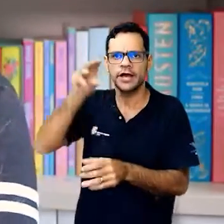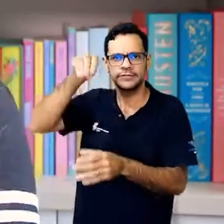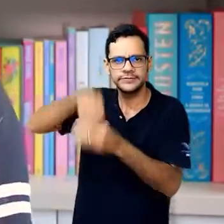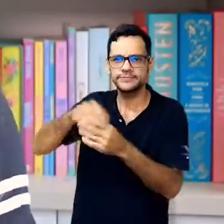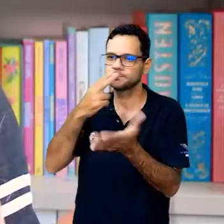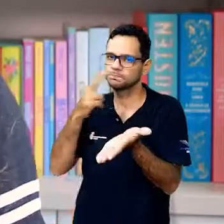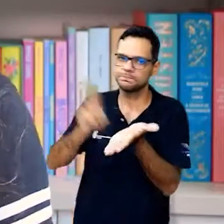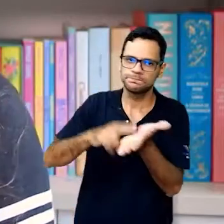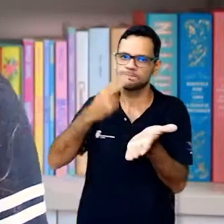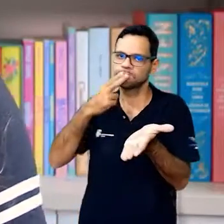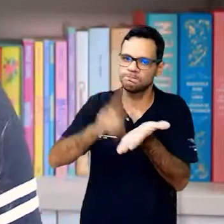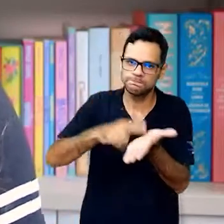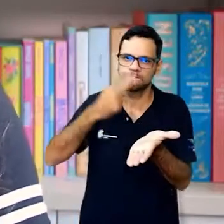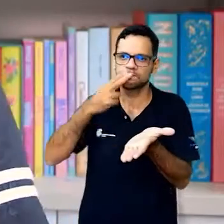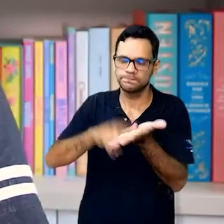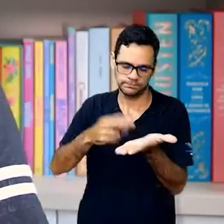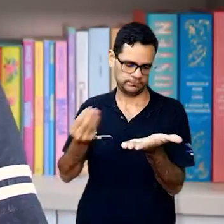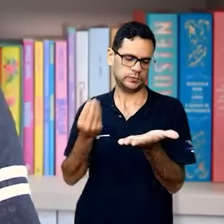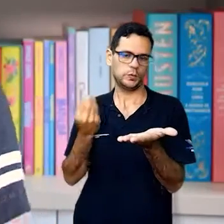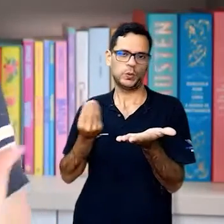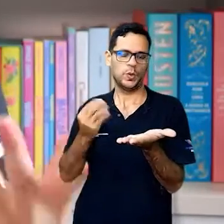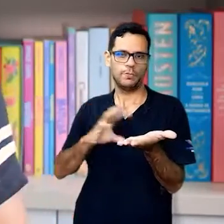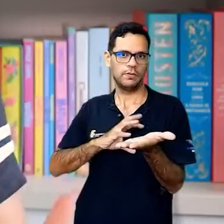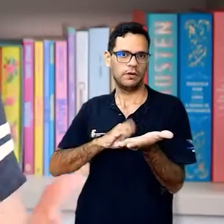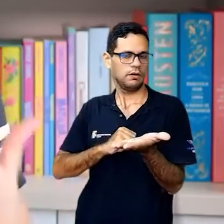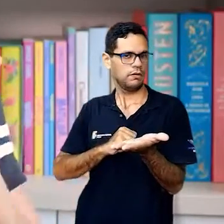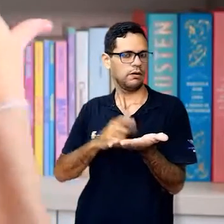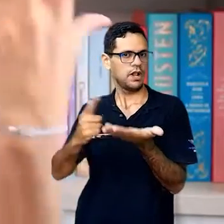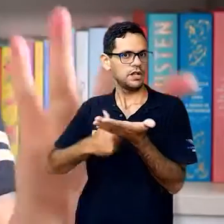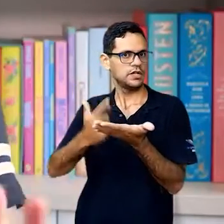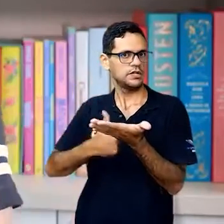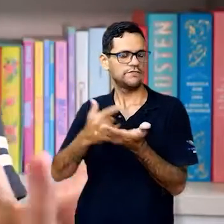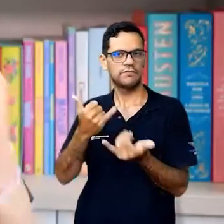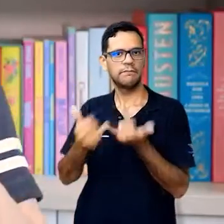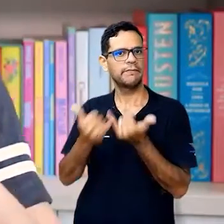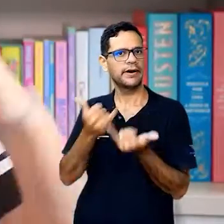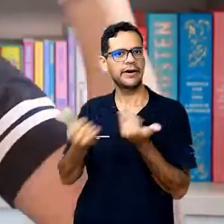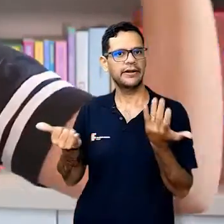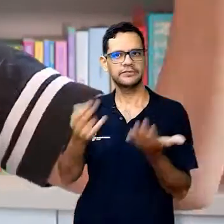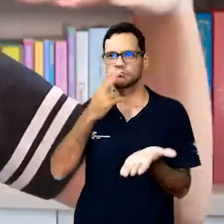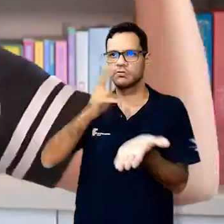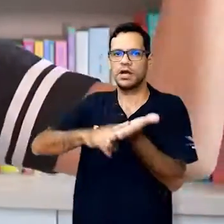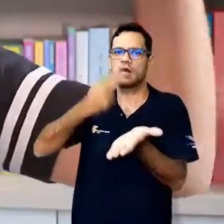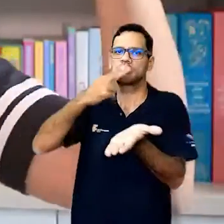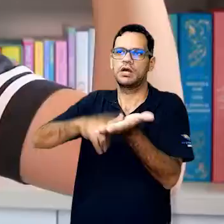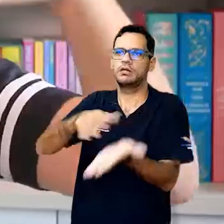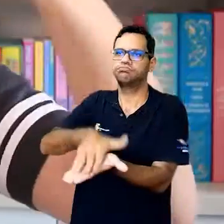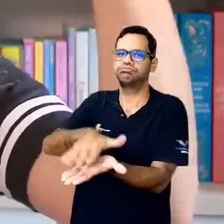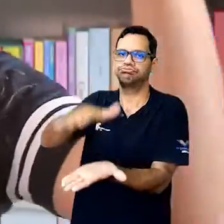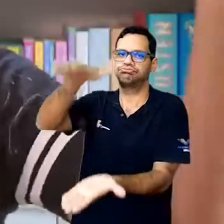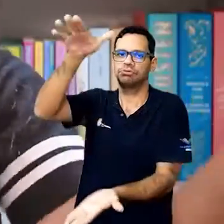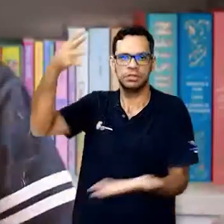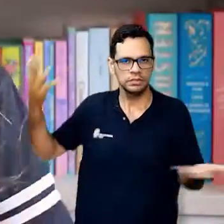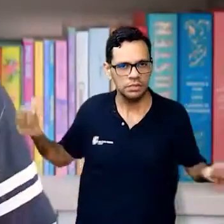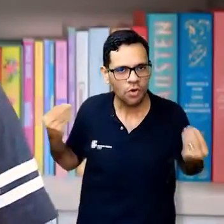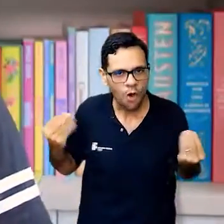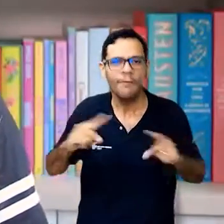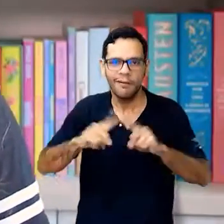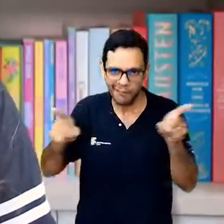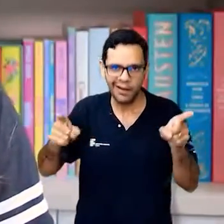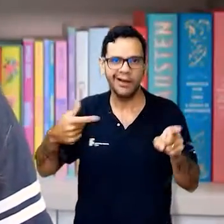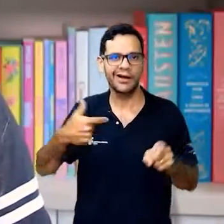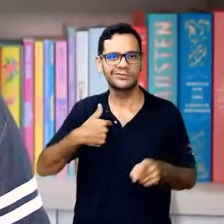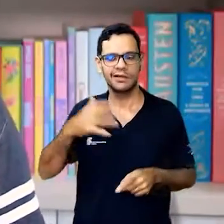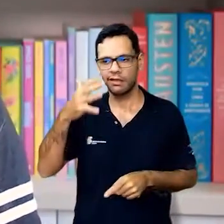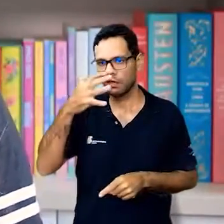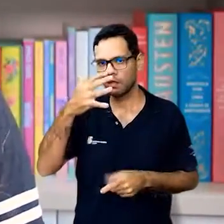contado, narrado, né? A história é contada através de cartas. Então eu não esperava me apaixonar tanto por um livro que é, tipo, um monte de cartas, né?